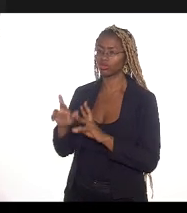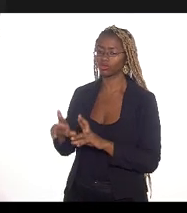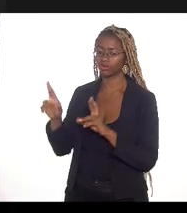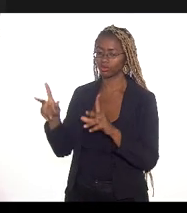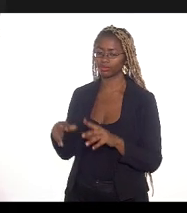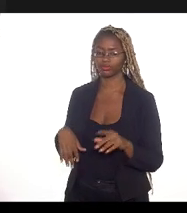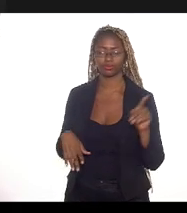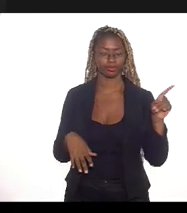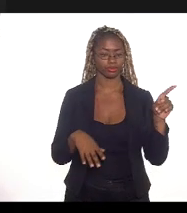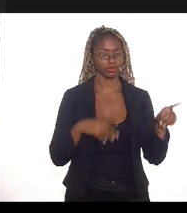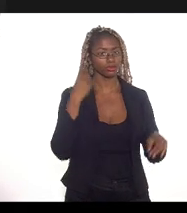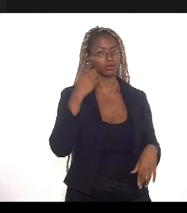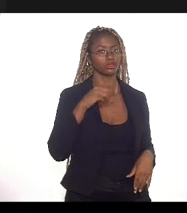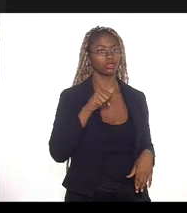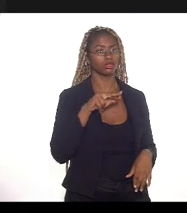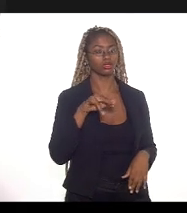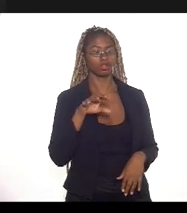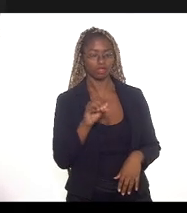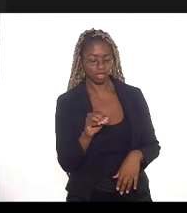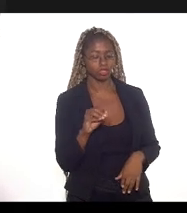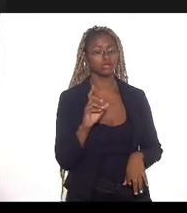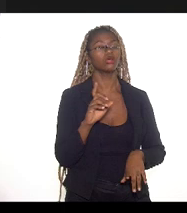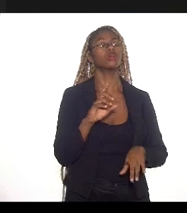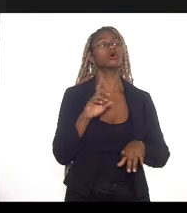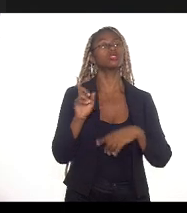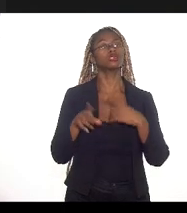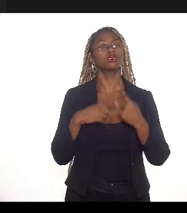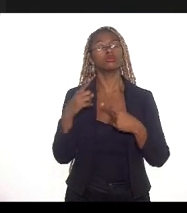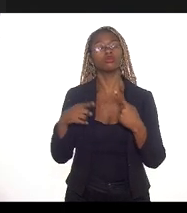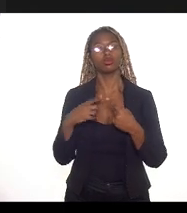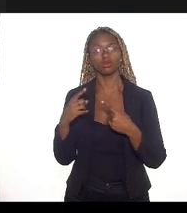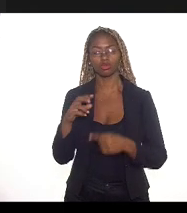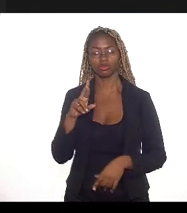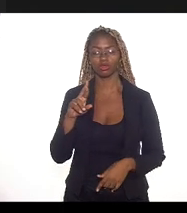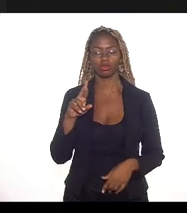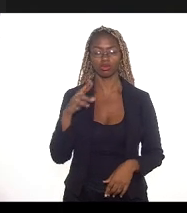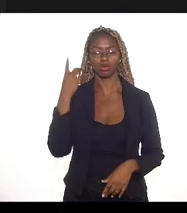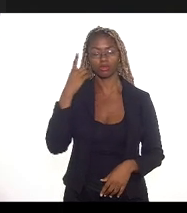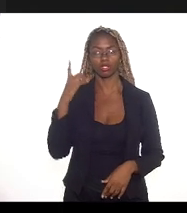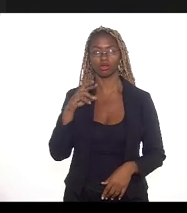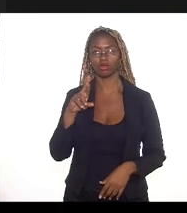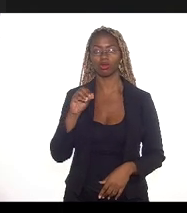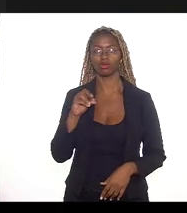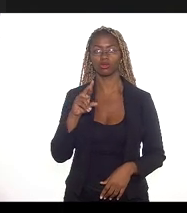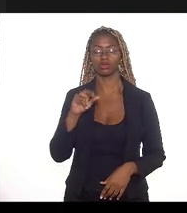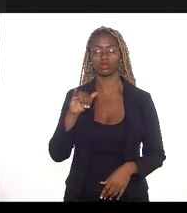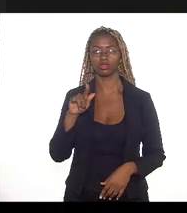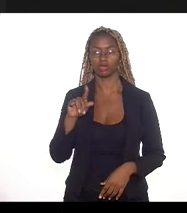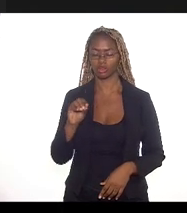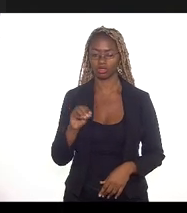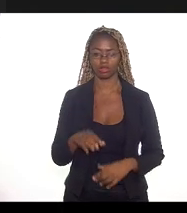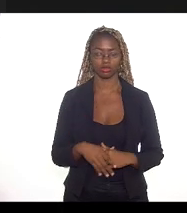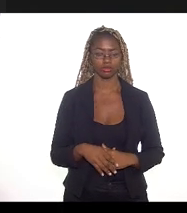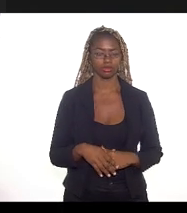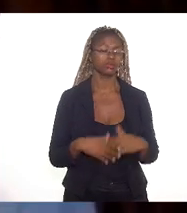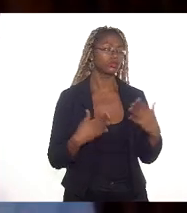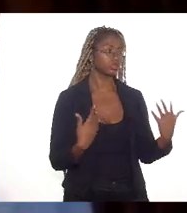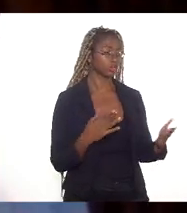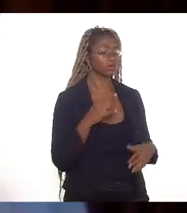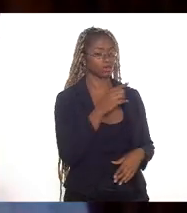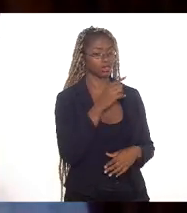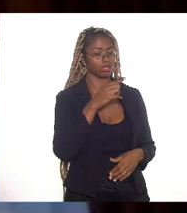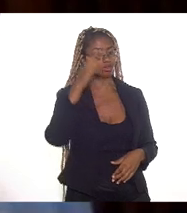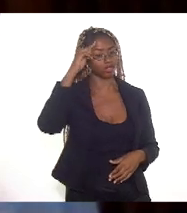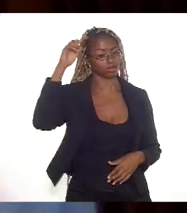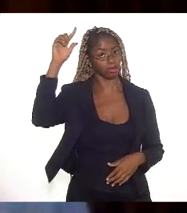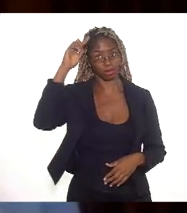para responder, Luiz Paulo, depois Rodrigo Amorim. É só porque o deputado Luiz Paulo conhece bem essa questão.